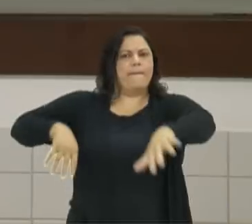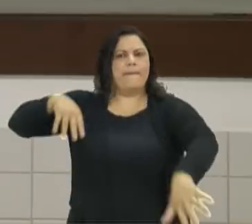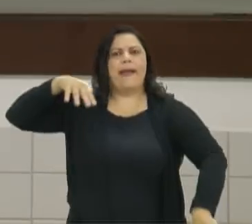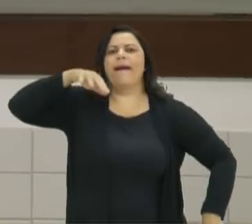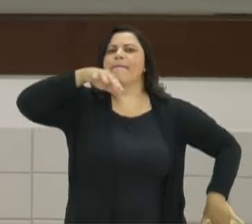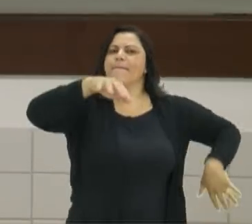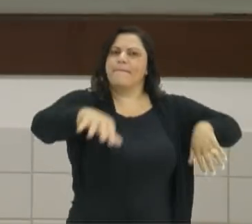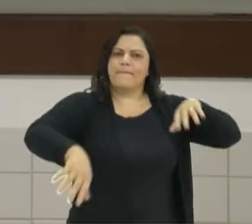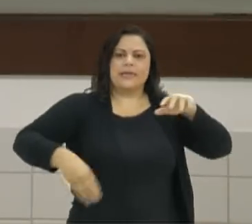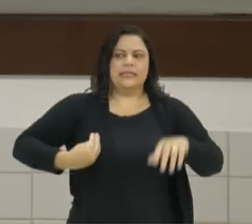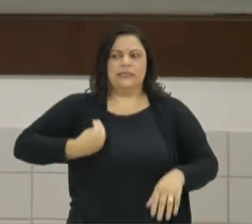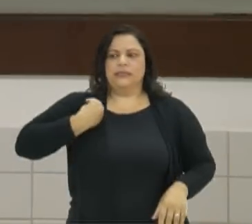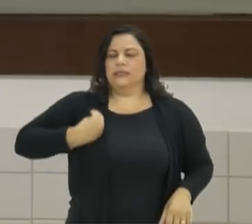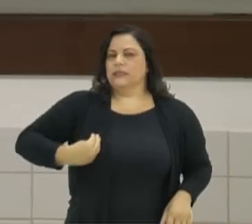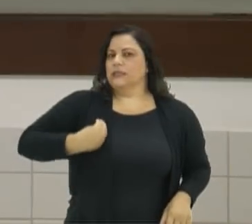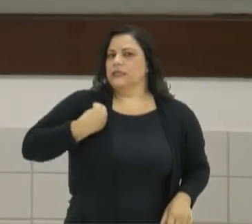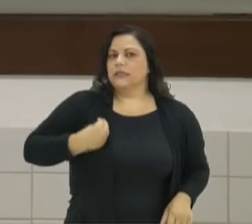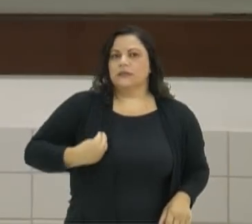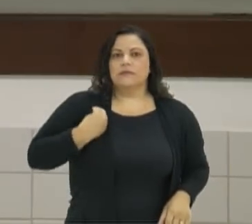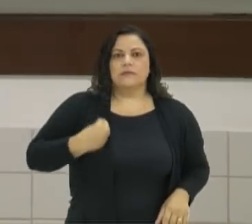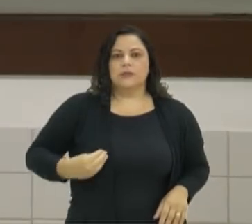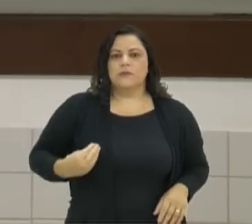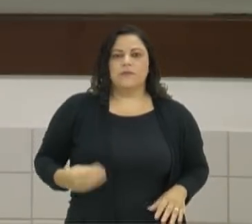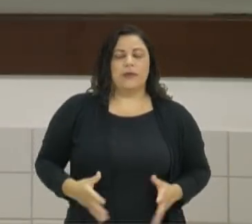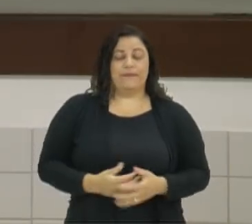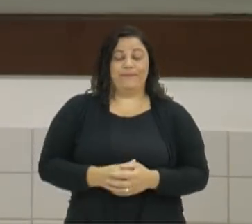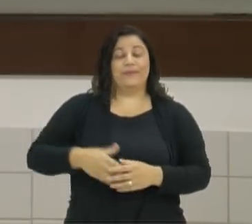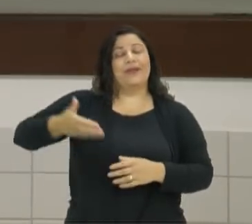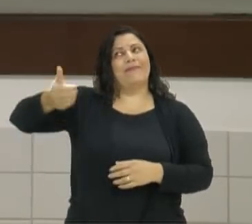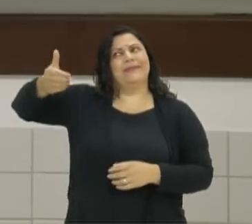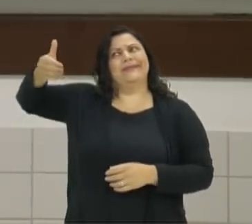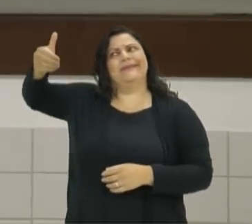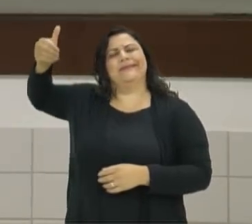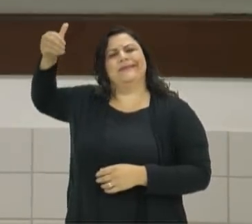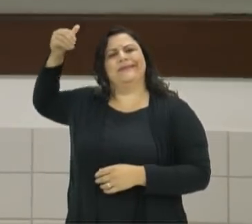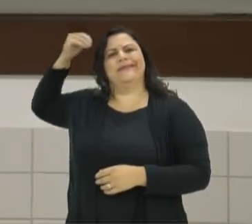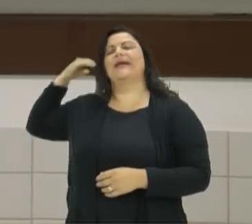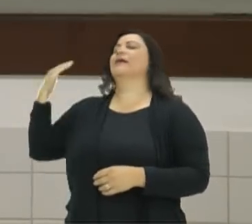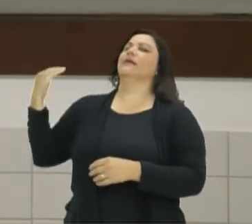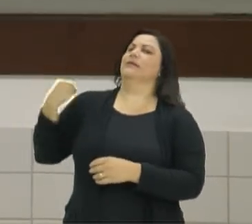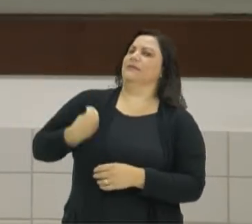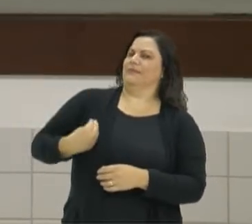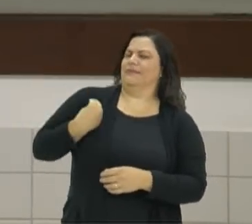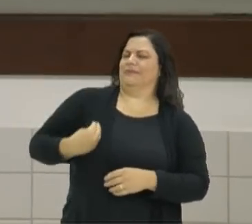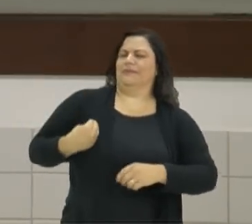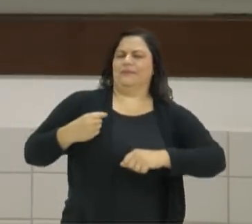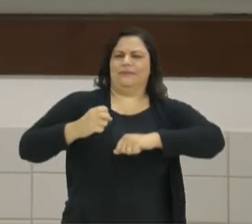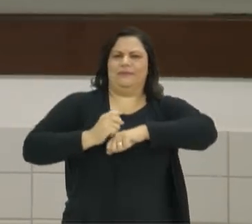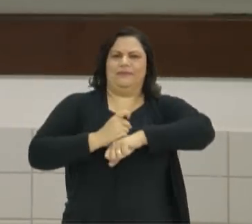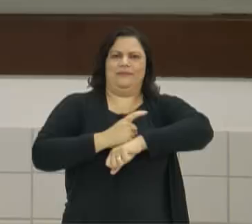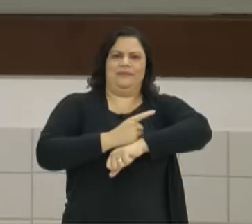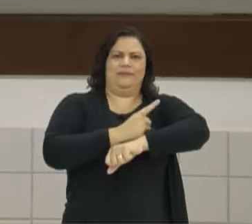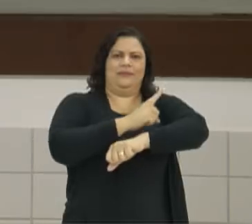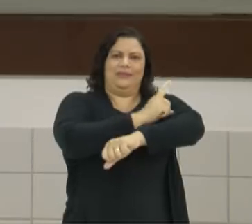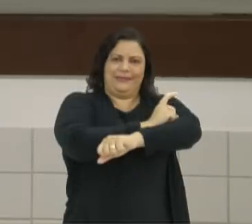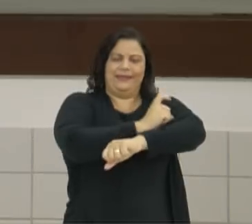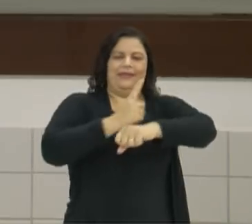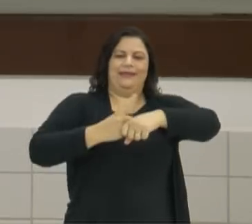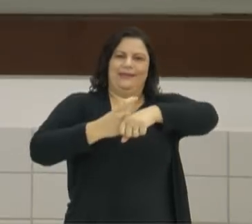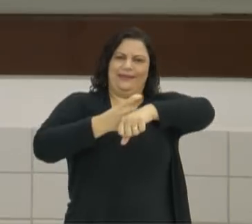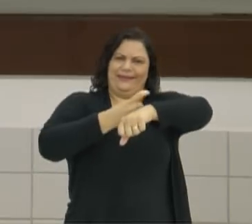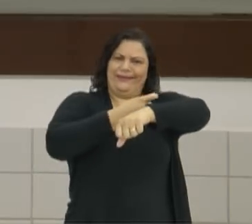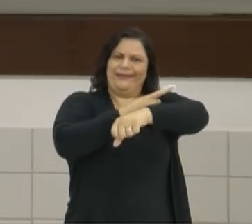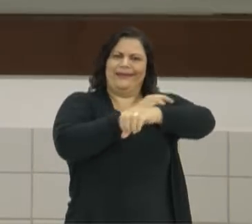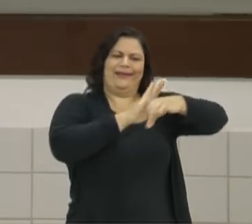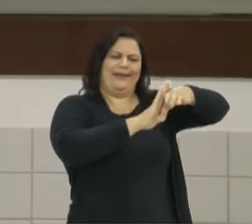da sobrevivência. Então, os nossos antecedentes lá, que viveram nas cavernas ainda, eles tinham